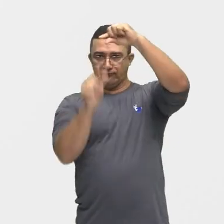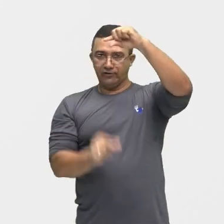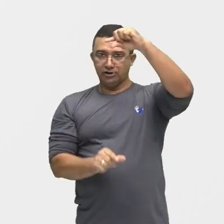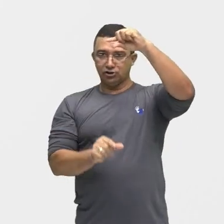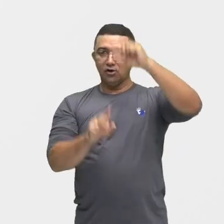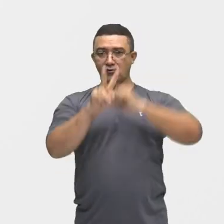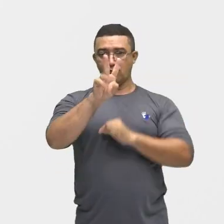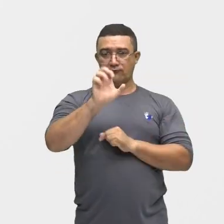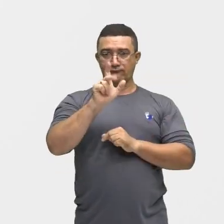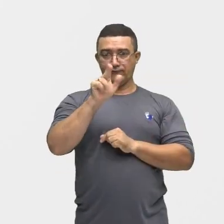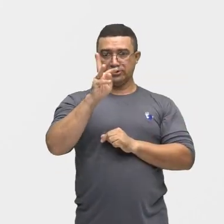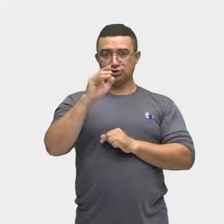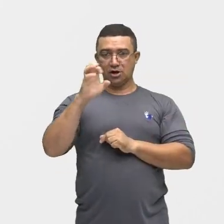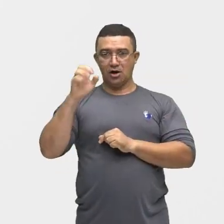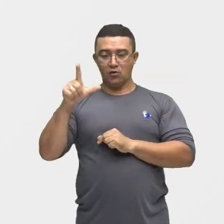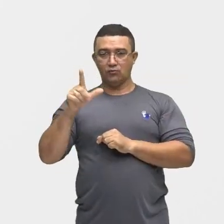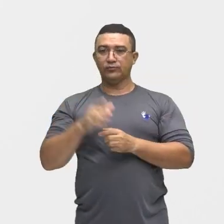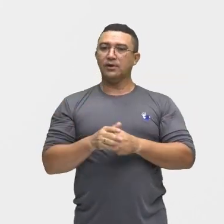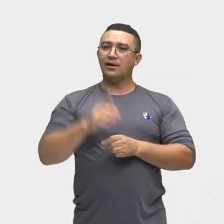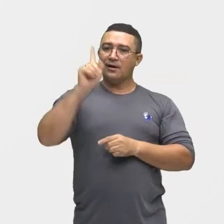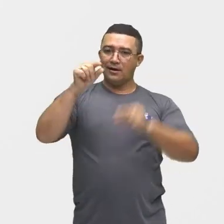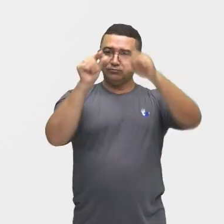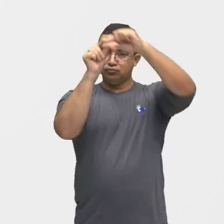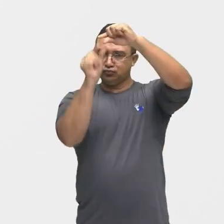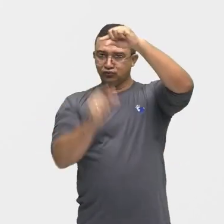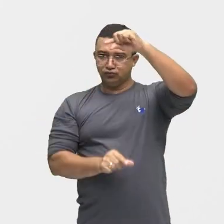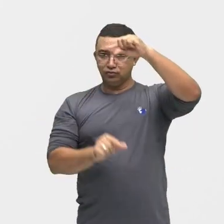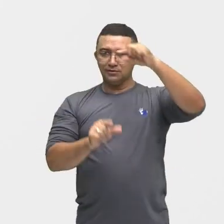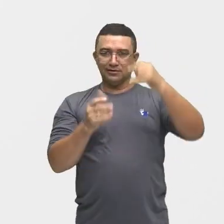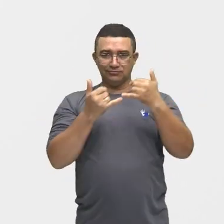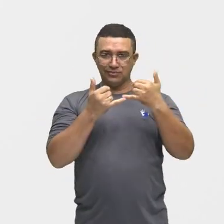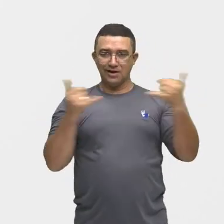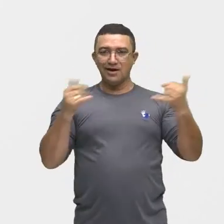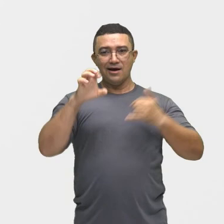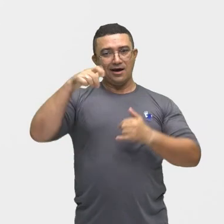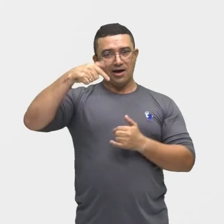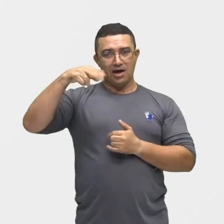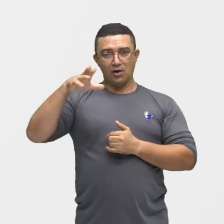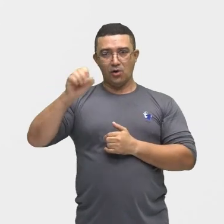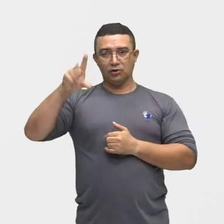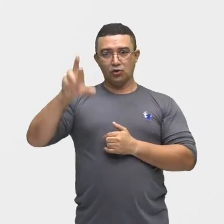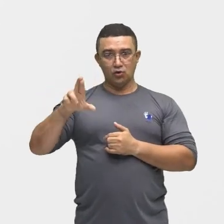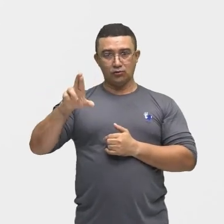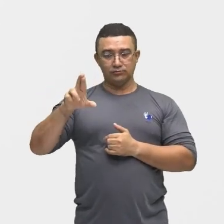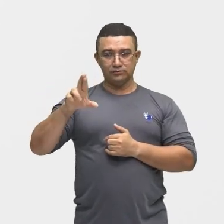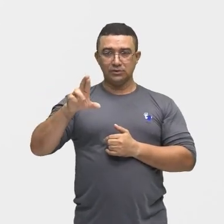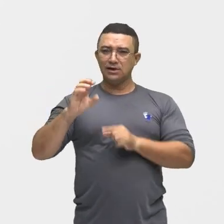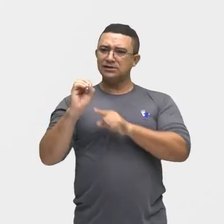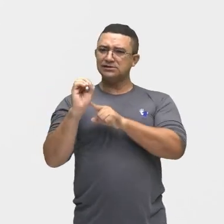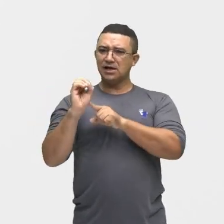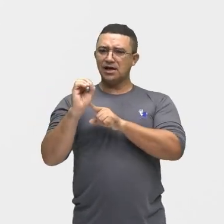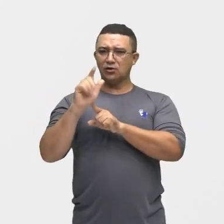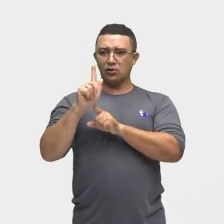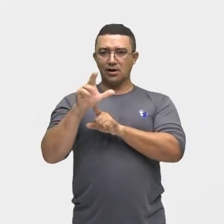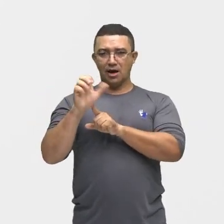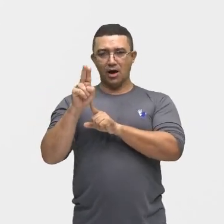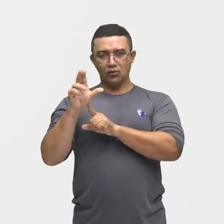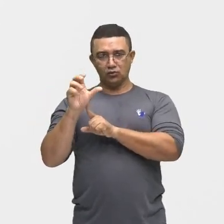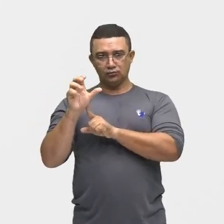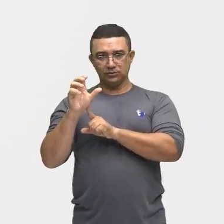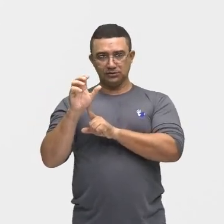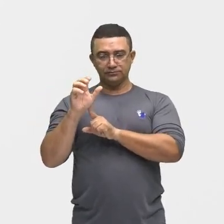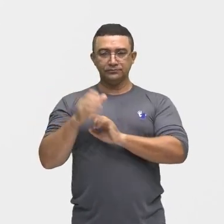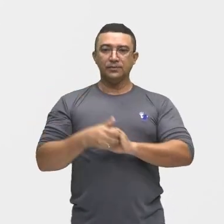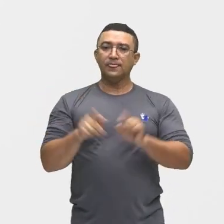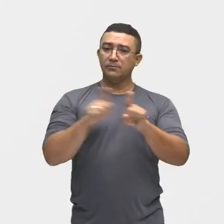principal paralelo da Terra, que é a linha do Equador, que está a 0 grau. E os meridianos, né?